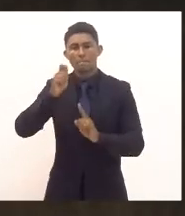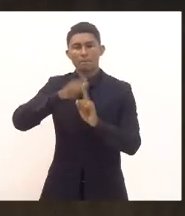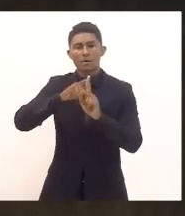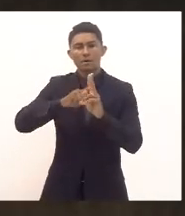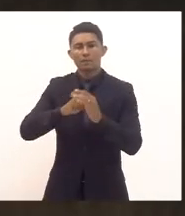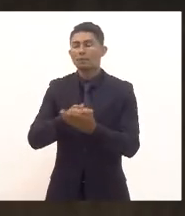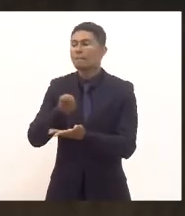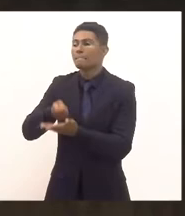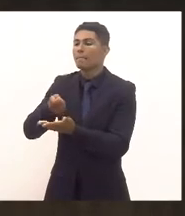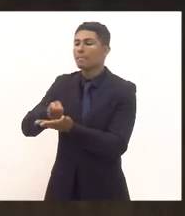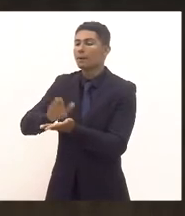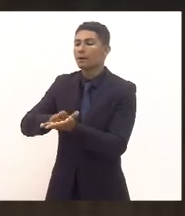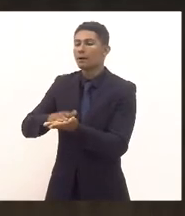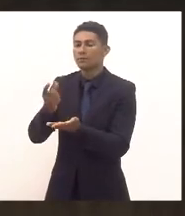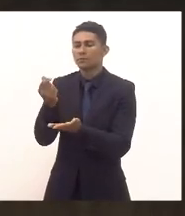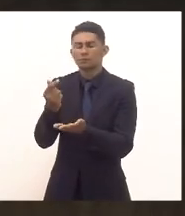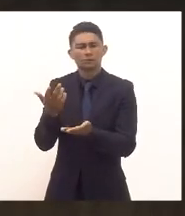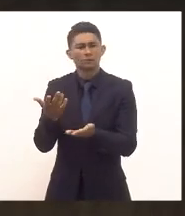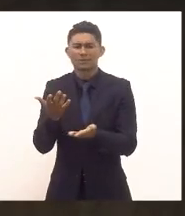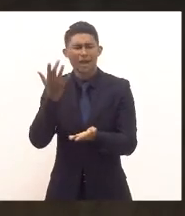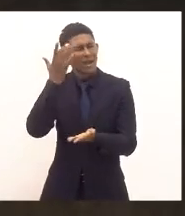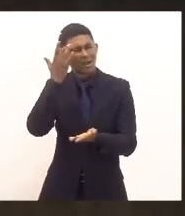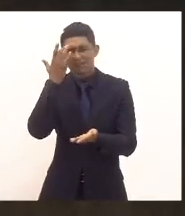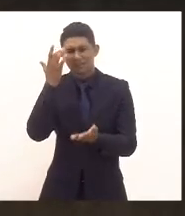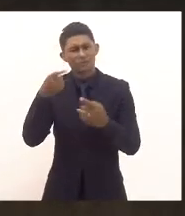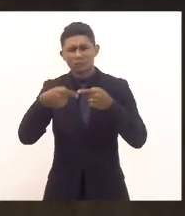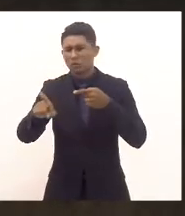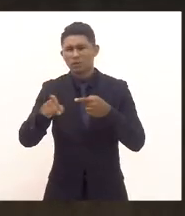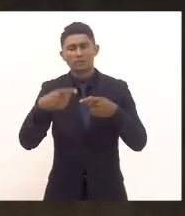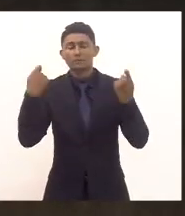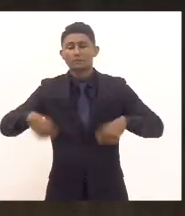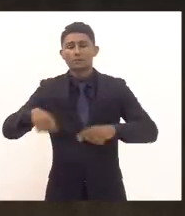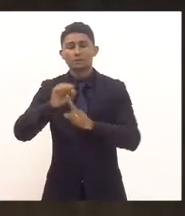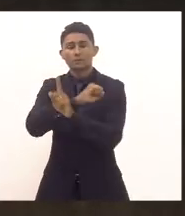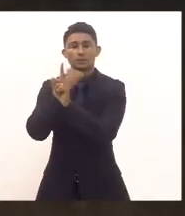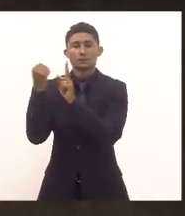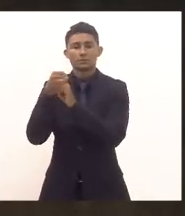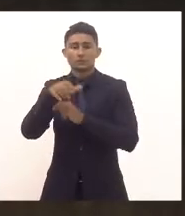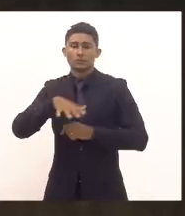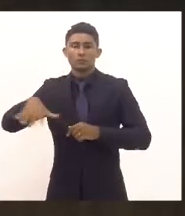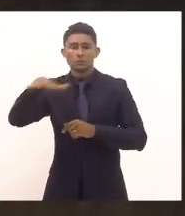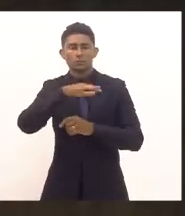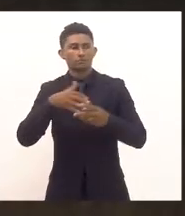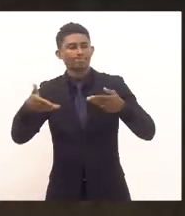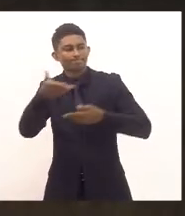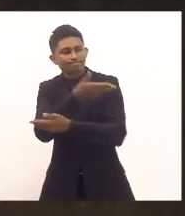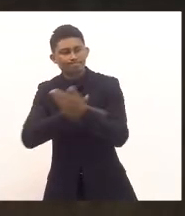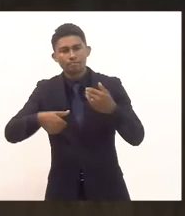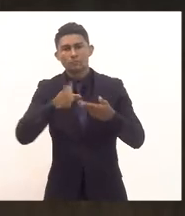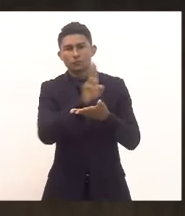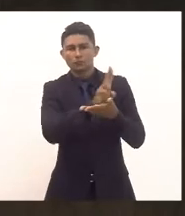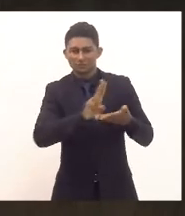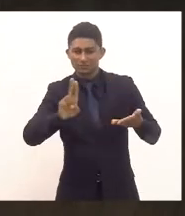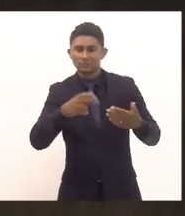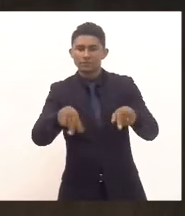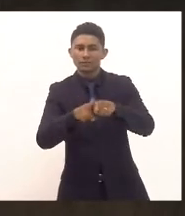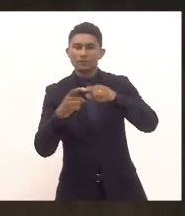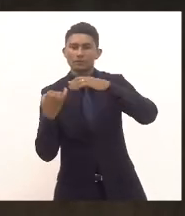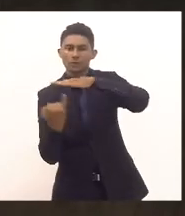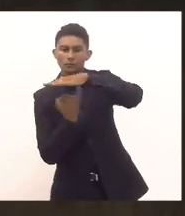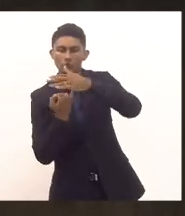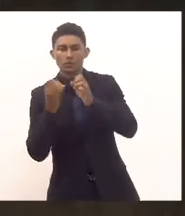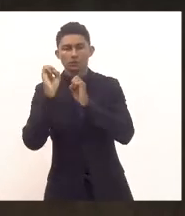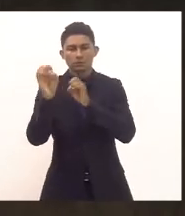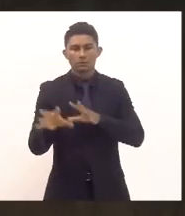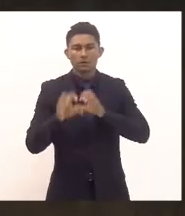os as possibilidades de cooperação das Universidades com a sociedade particularmente neste caso a instituições de Educação Básica